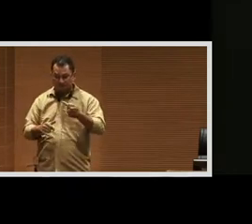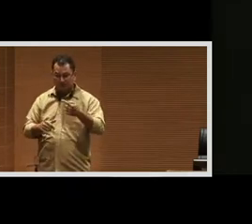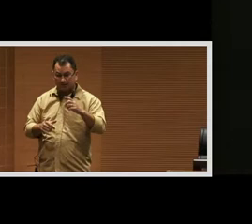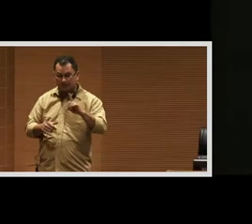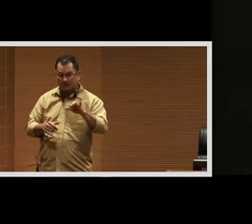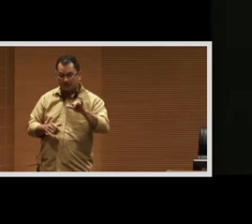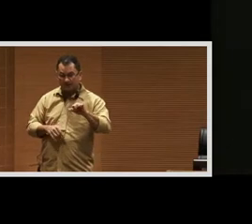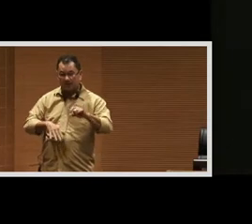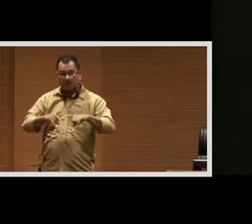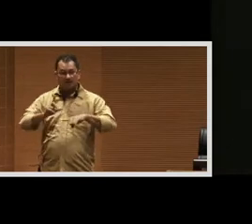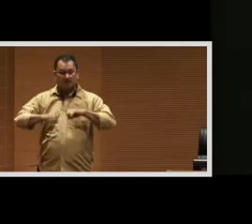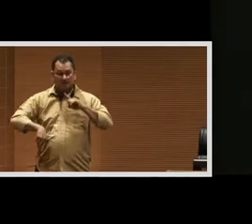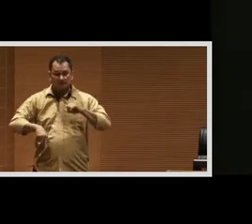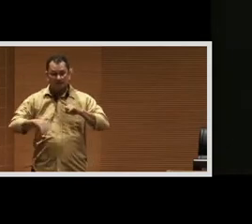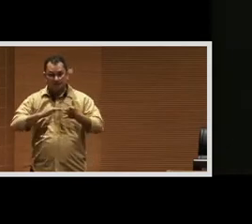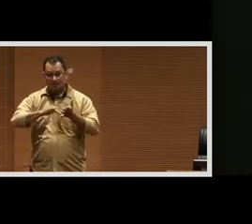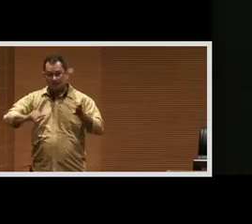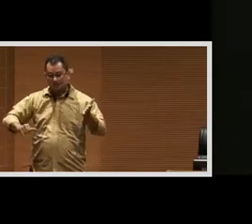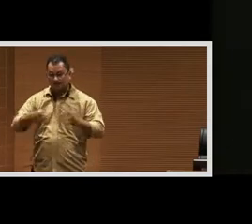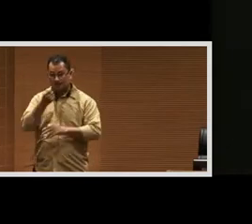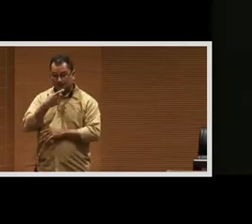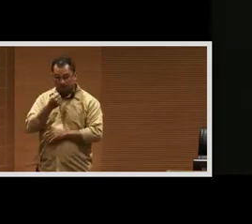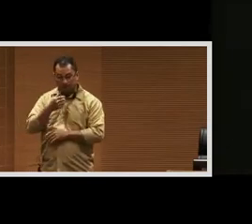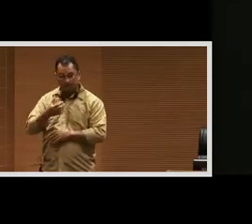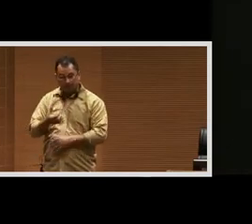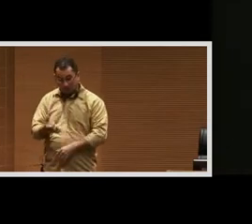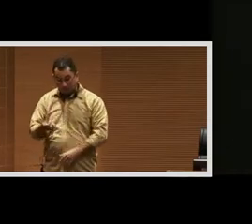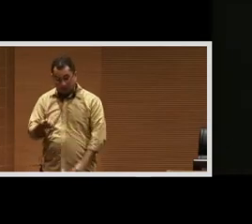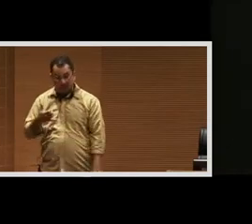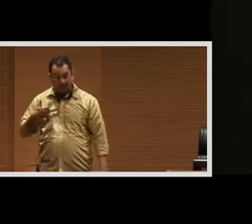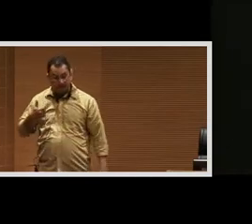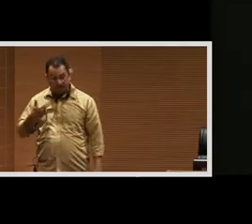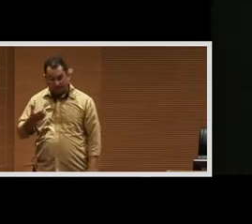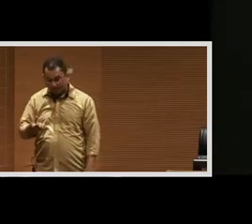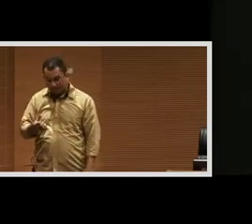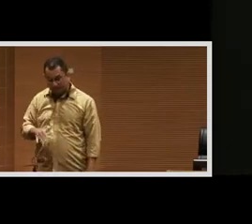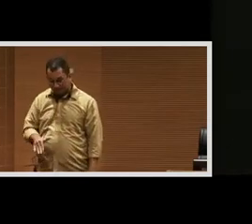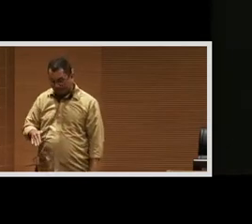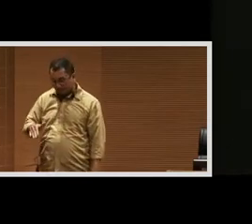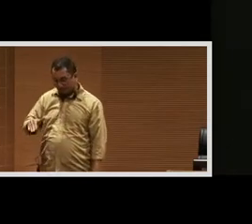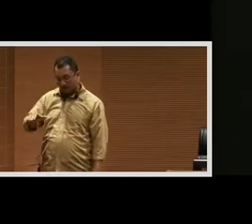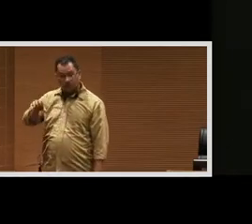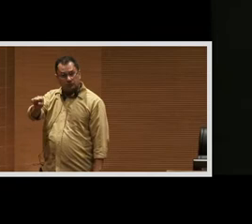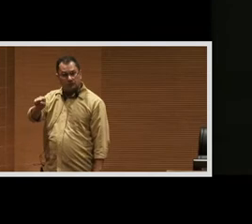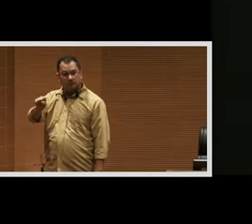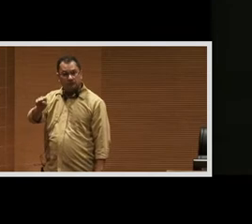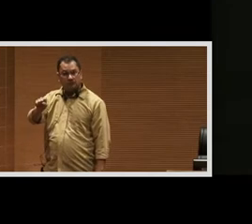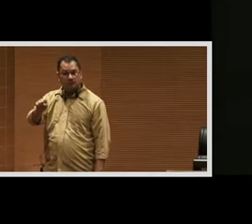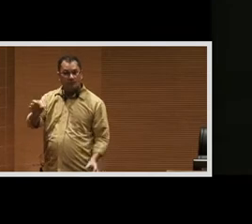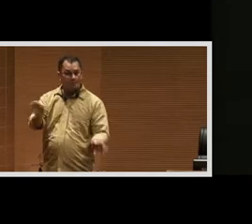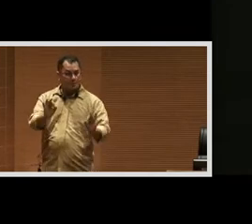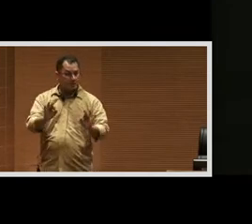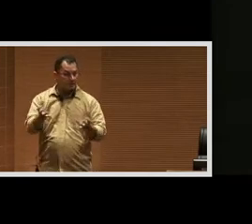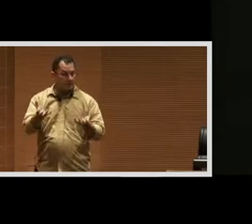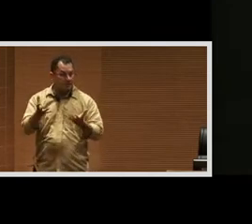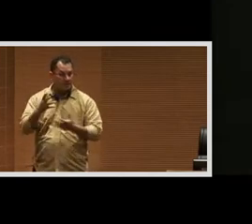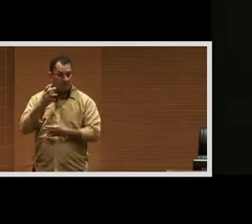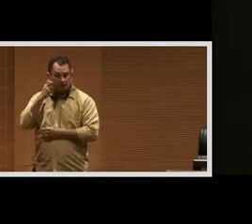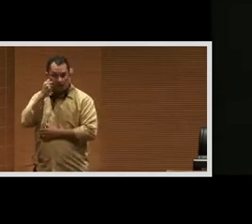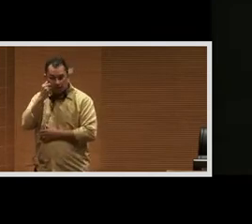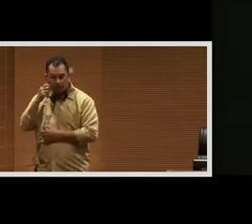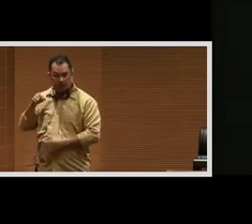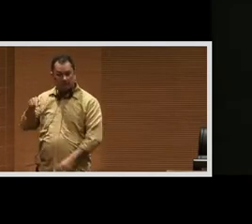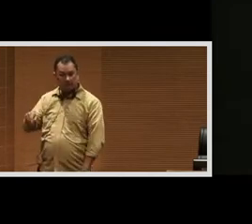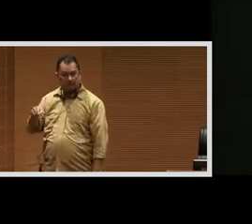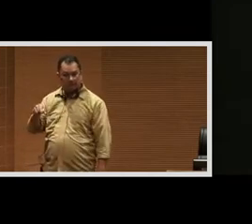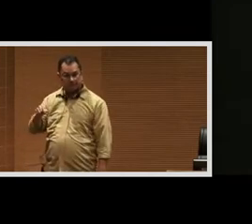Durante 6 anos, dos 2 aos 8 anos, não houve nenhuma tentativa de adoção do Miguel. E os pais não podiam vê-lo,